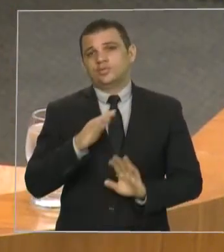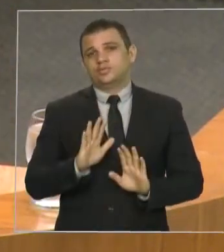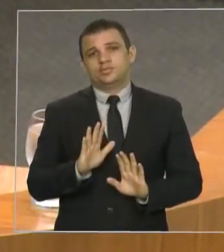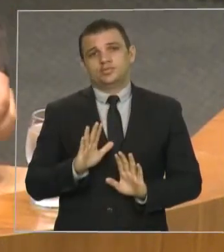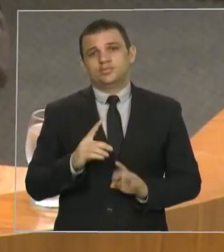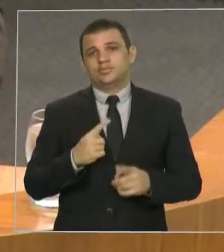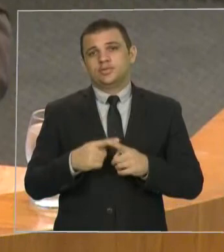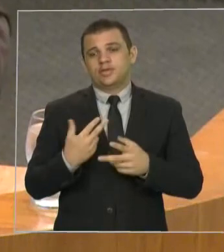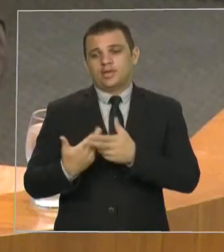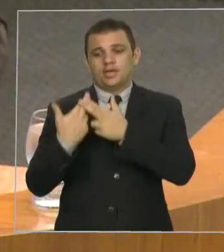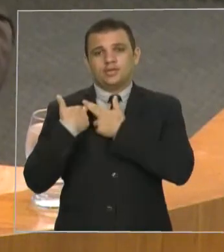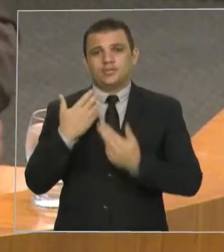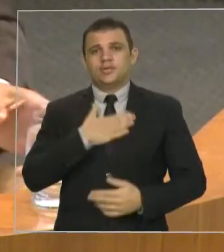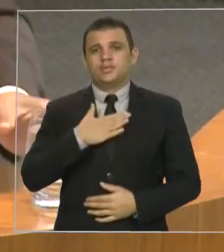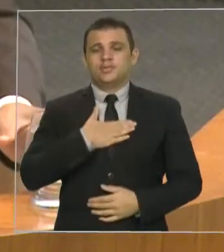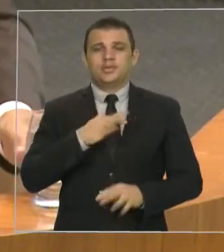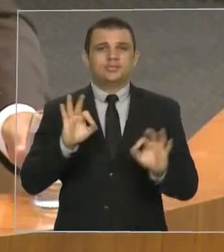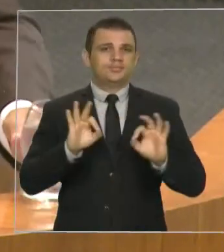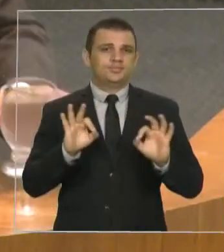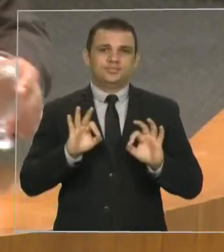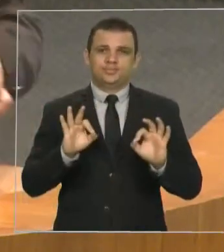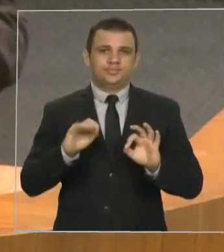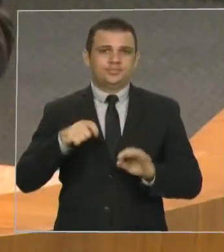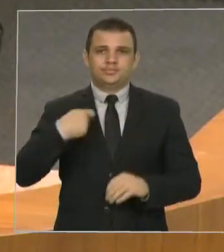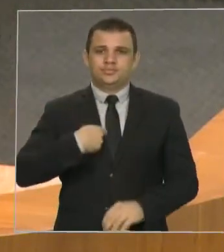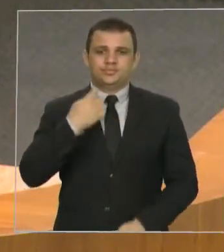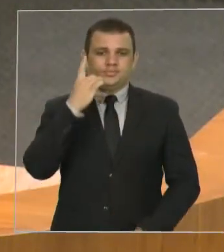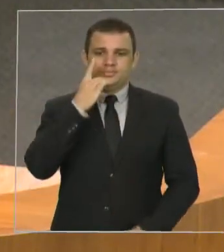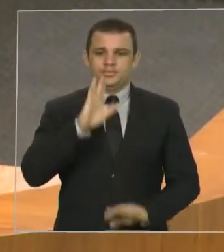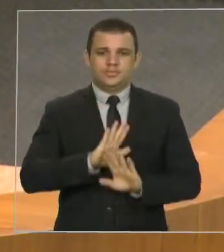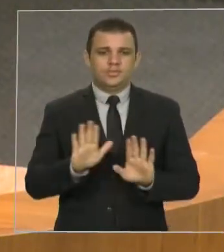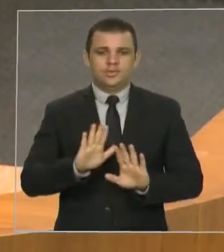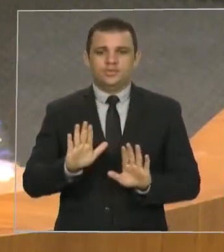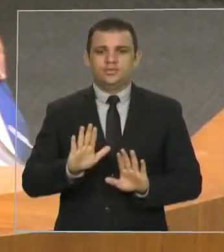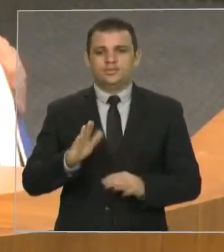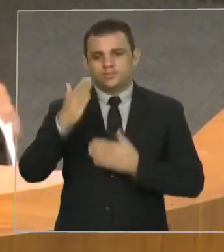não está nas nossas atribuições como parlamentar. Muito obrigado, senhor presidente.